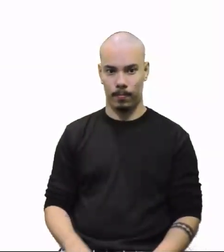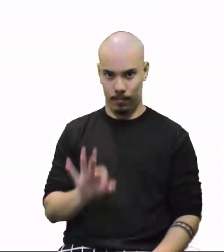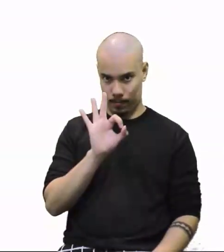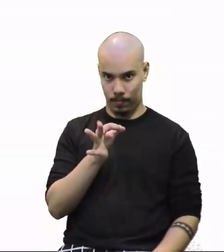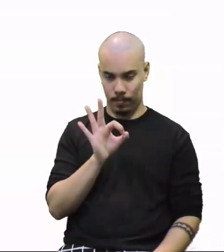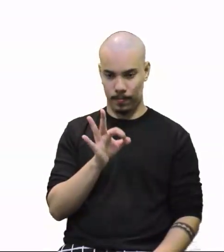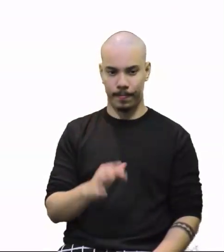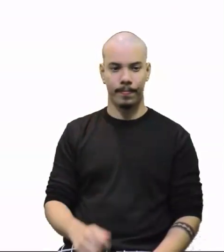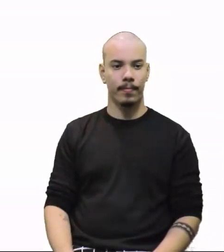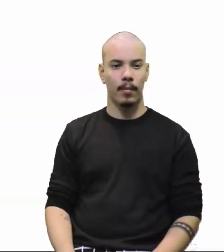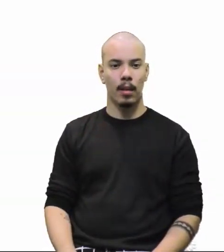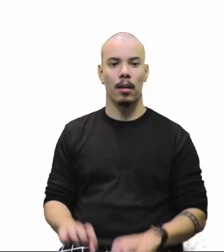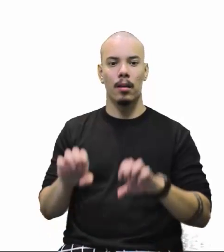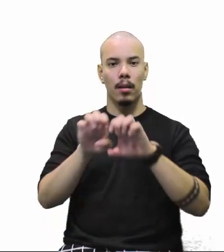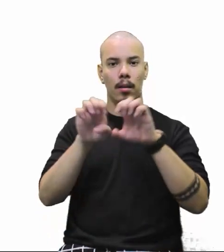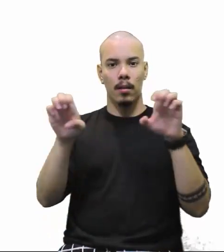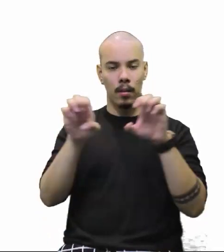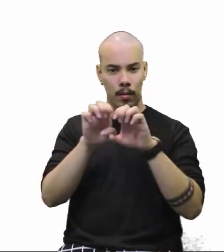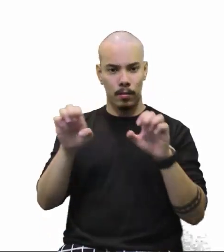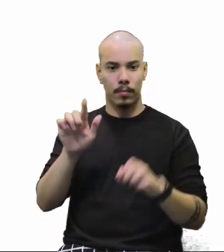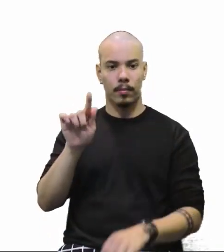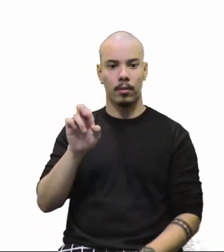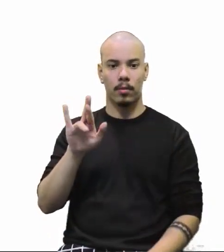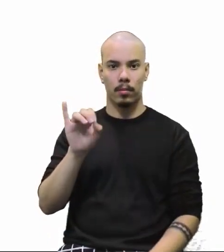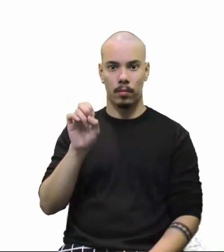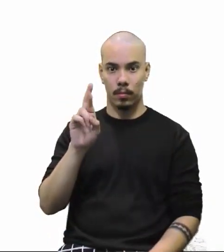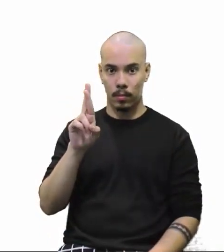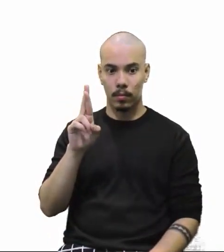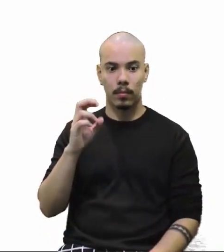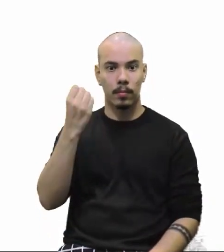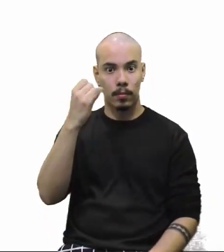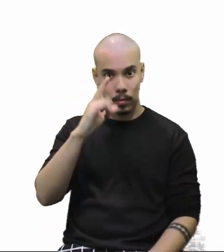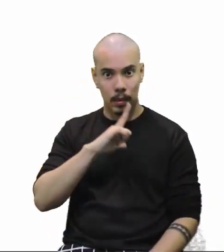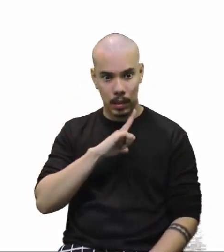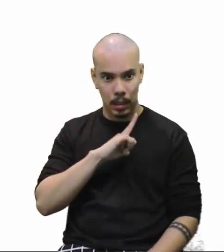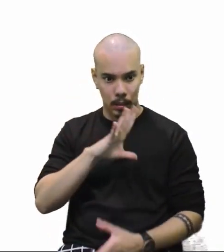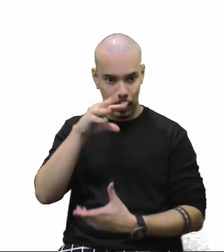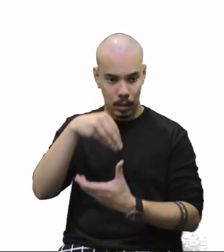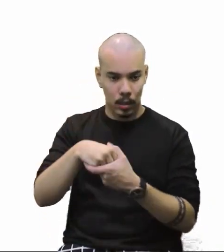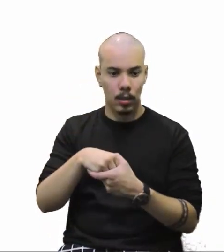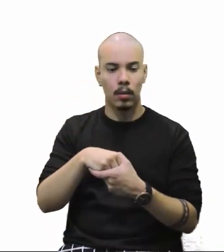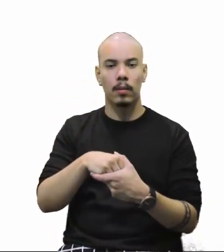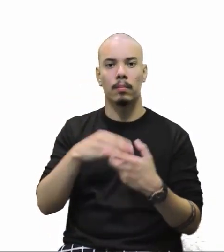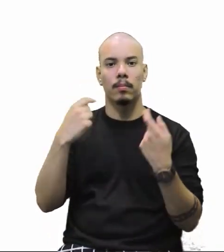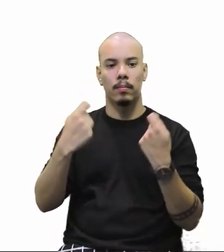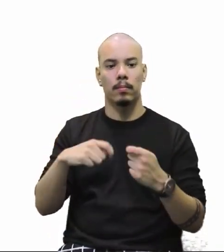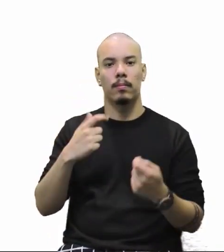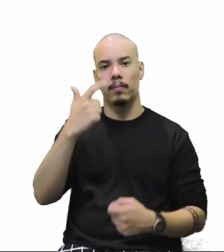Dínamo aí. A equação do gerador, né? Quando você tem um gerador, você tem aí a